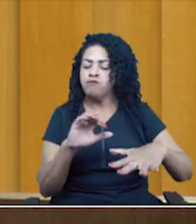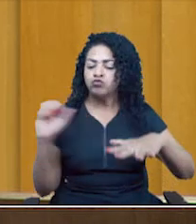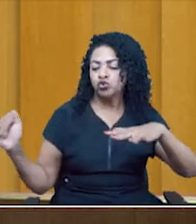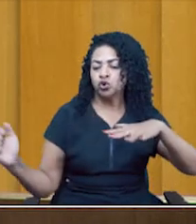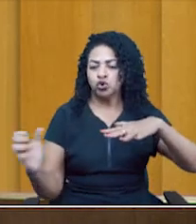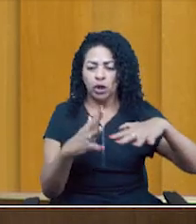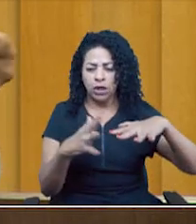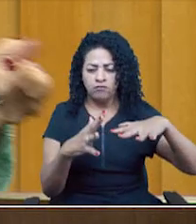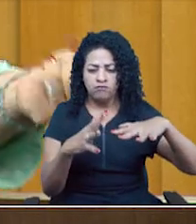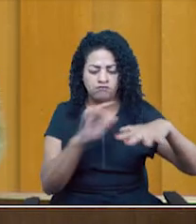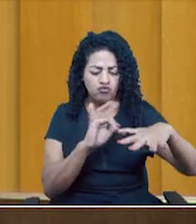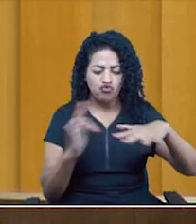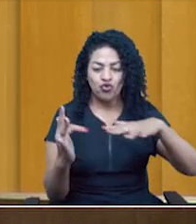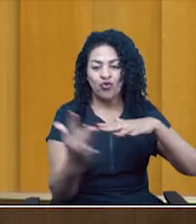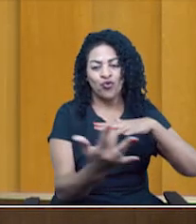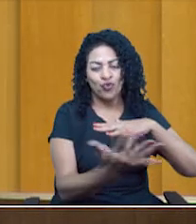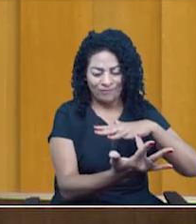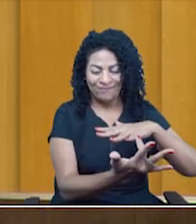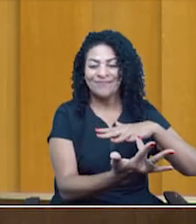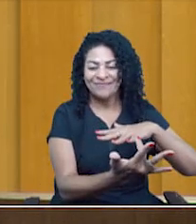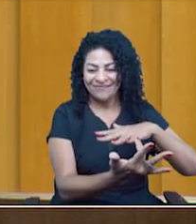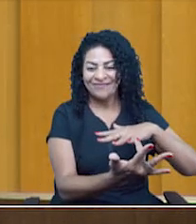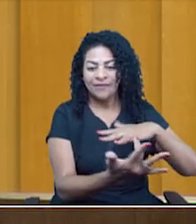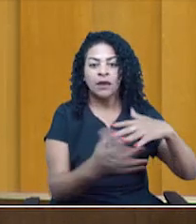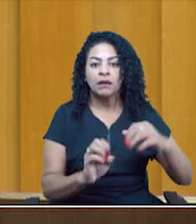bem a calhar, é a pasta de dente que não volta mais ao tubo.